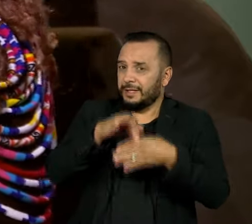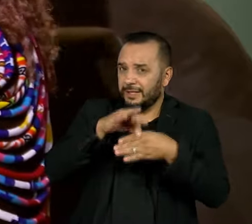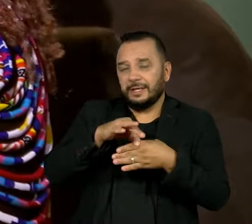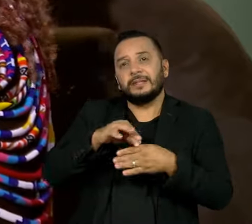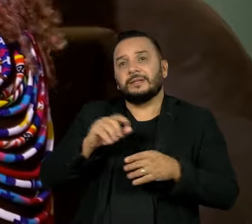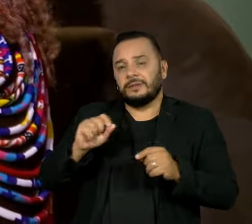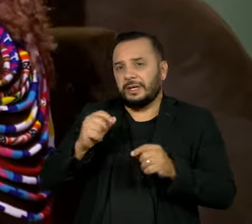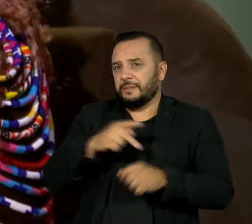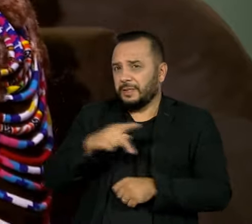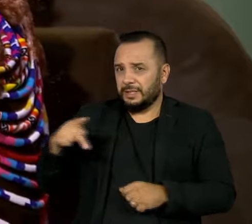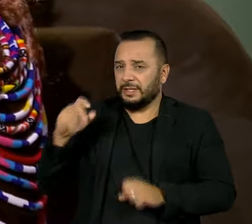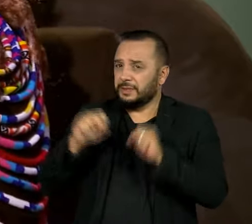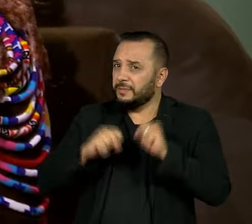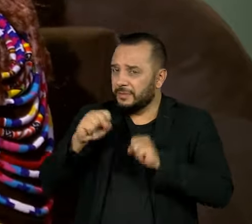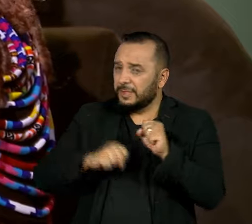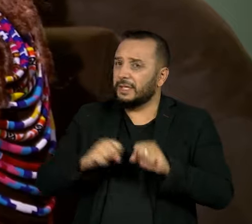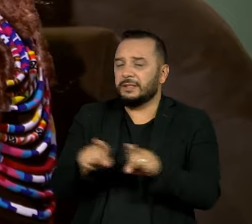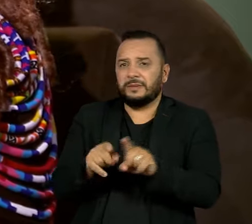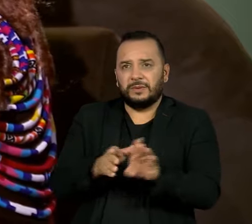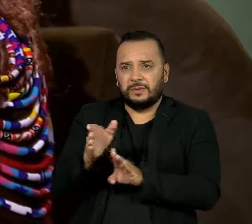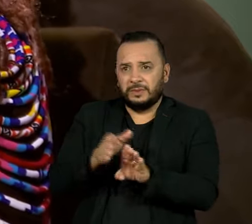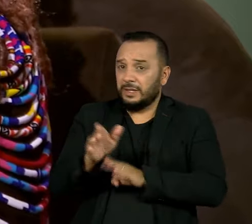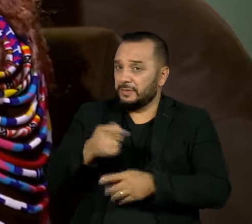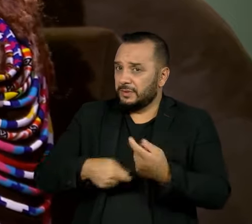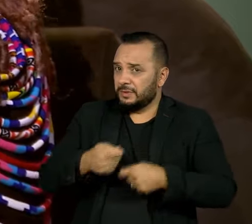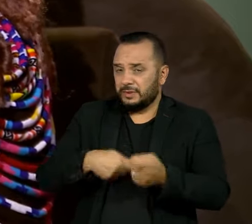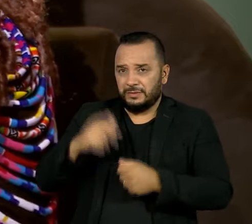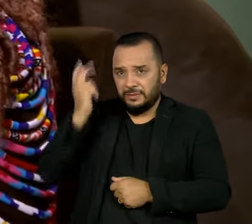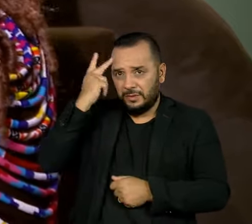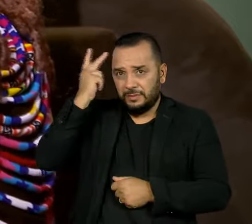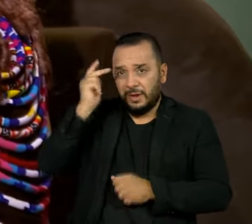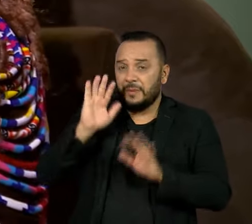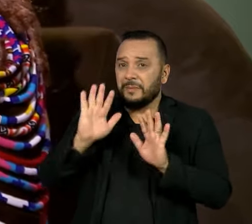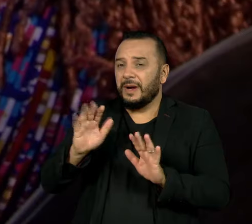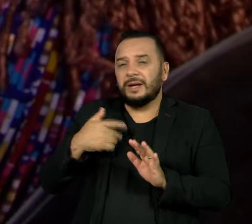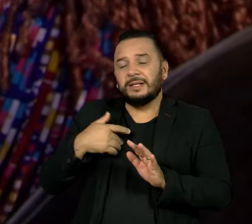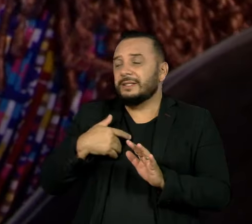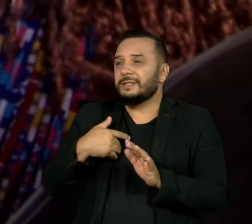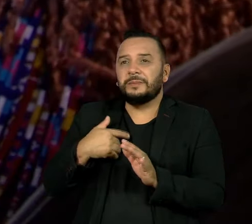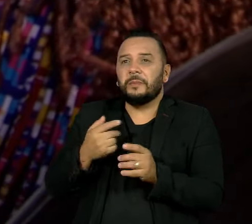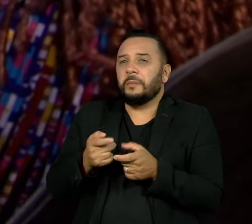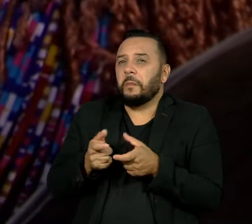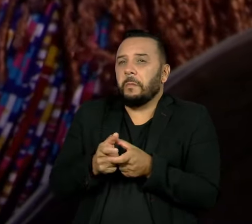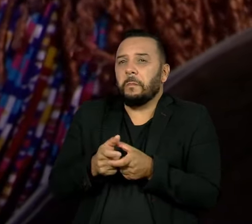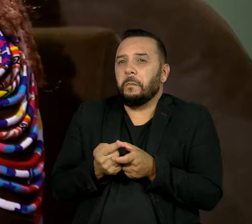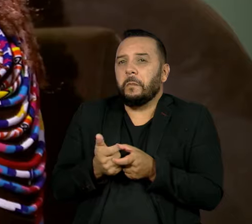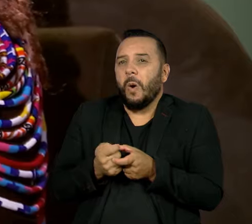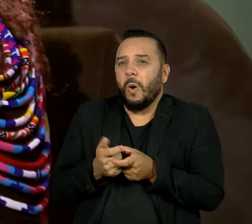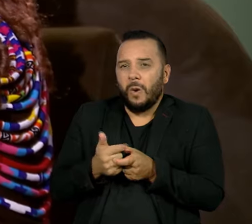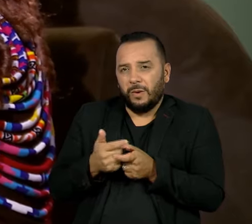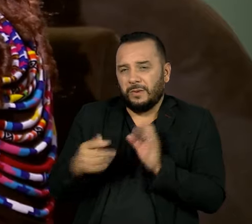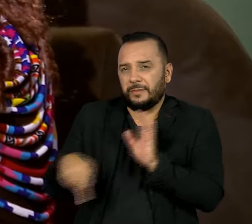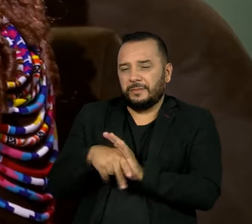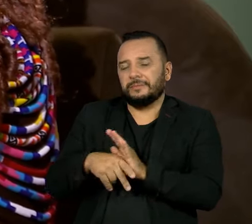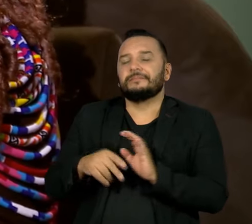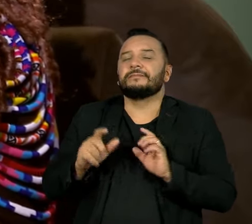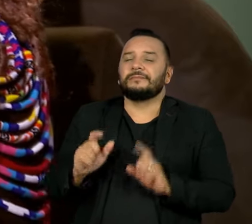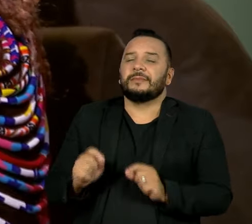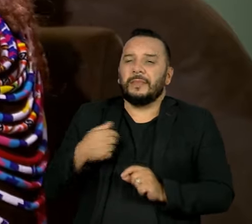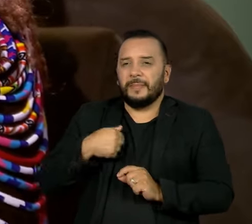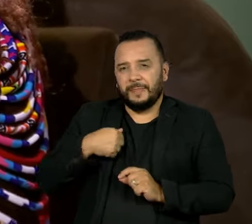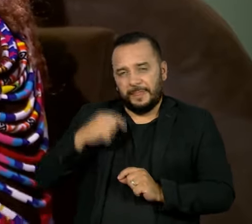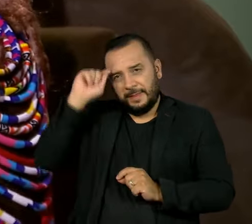CEO, de presidente de empresas, de conselhos administrativos. A questão é a discrepância, né? Tem inclusive um dado da Fundação Dom Cabral que diz que hoje no